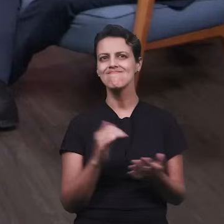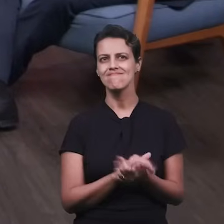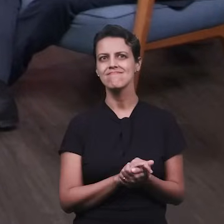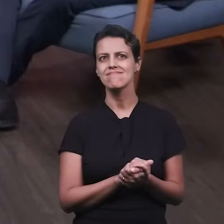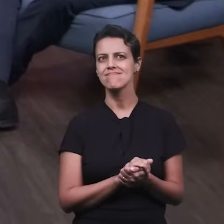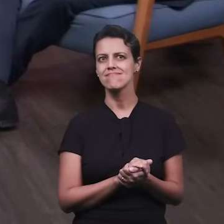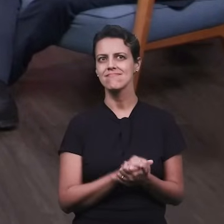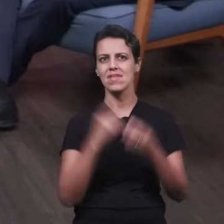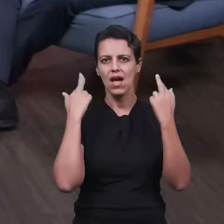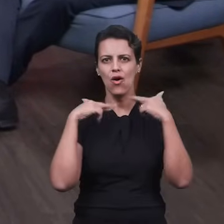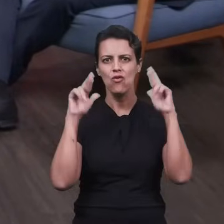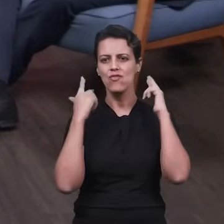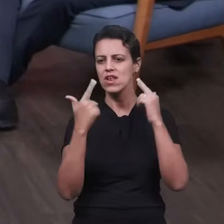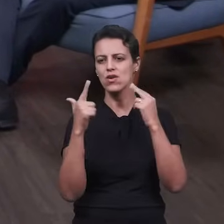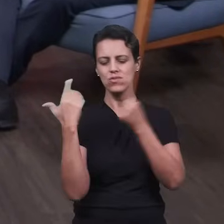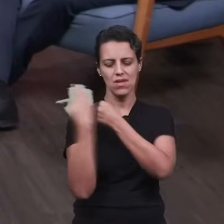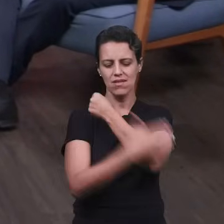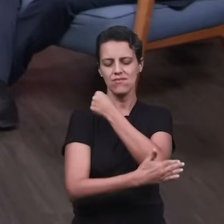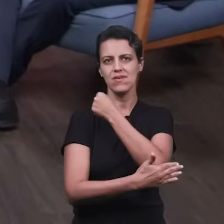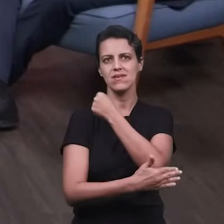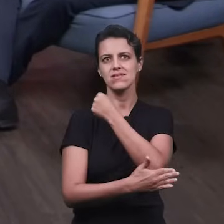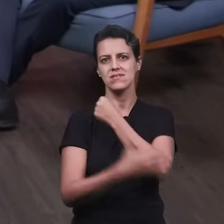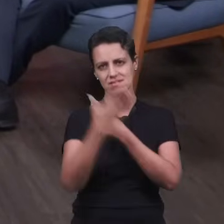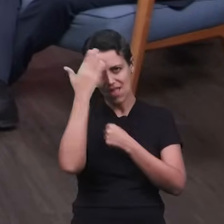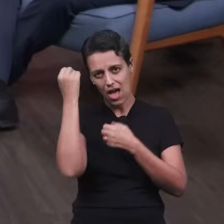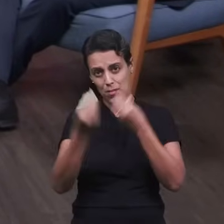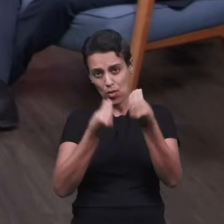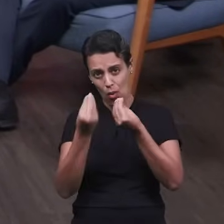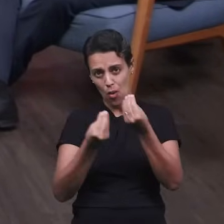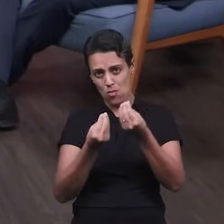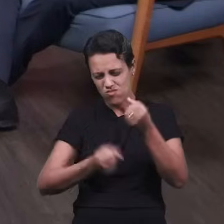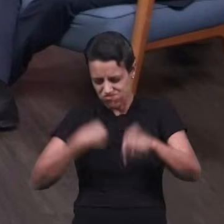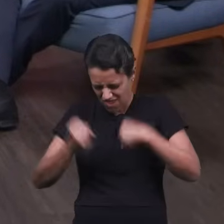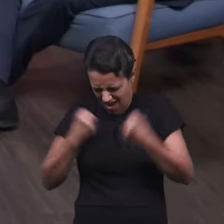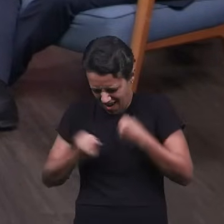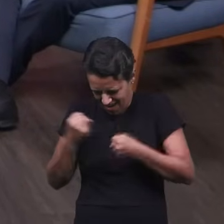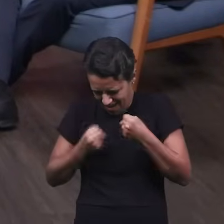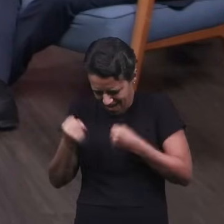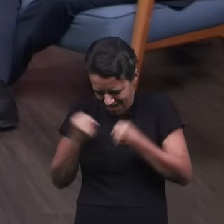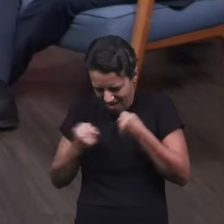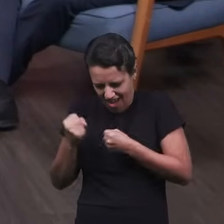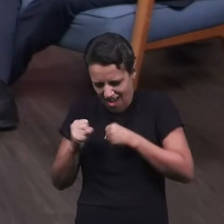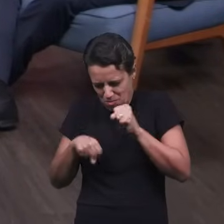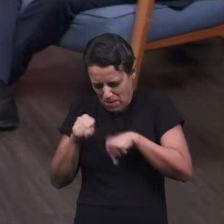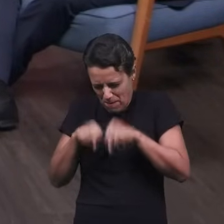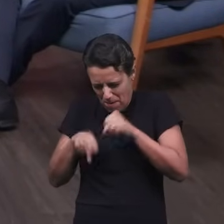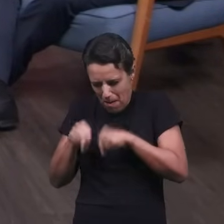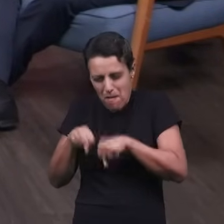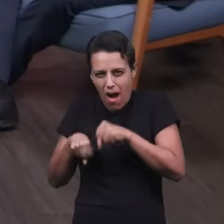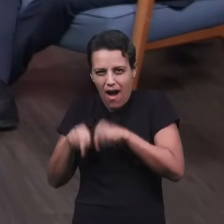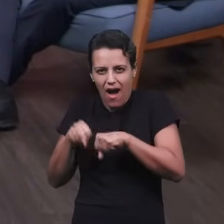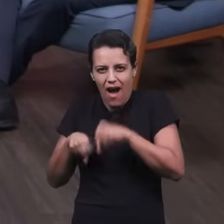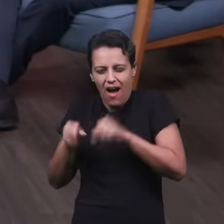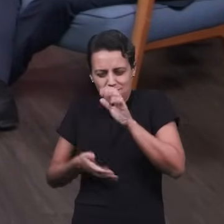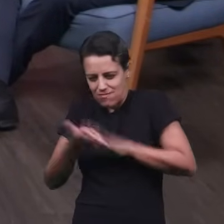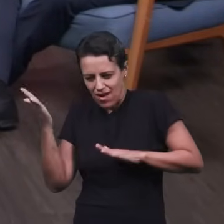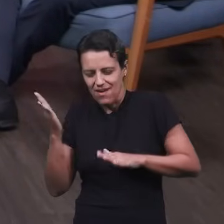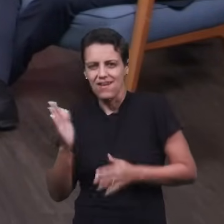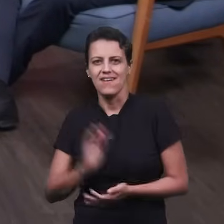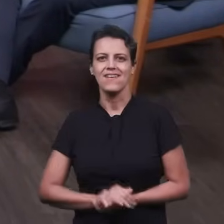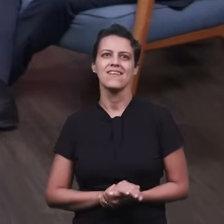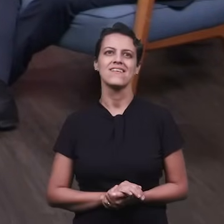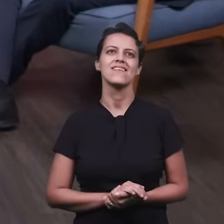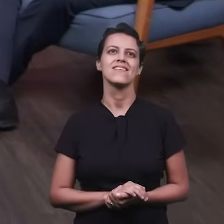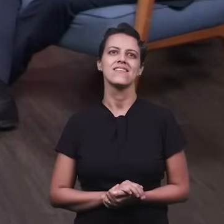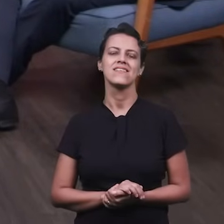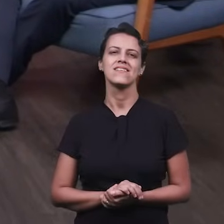tem um mecanismo de defesa. Ela tem um mecanismo de defesa, sim. Como é que ela se defende? Correndo. Só correndo. Só tem esse, tem outro mecanismo de